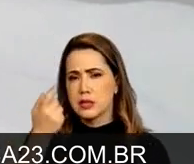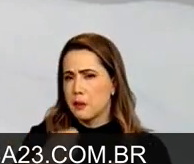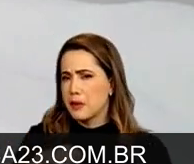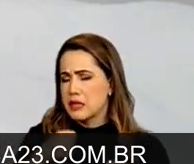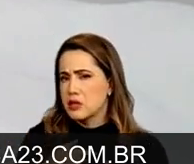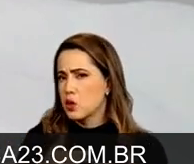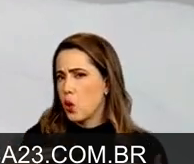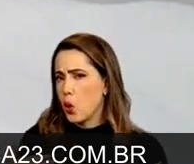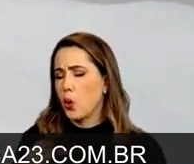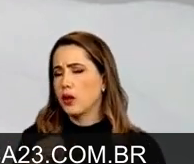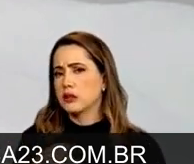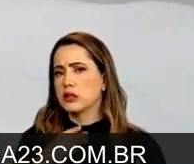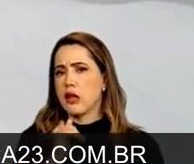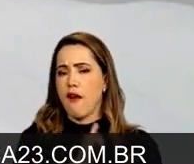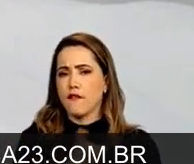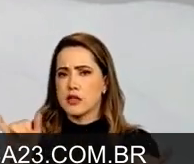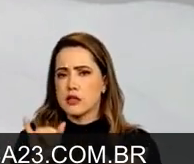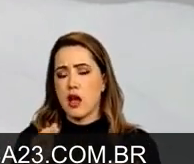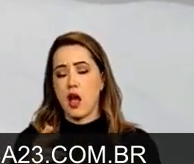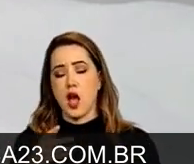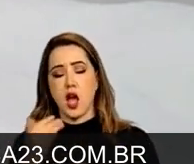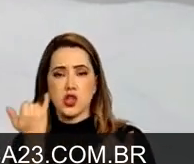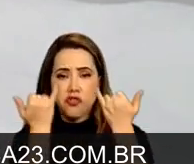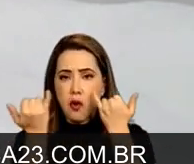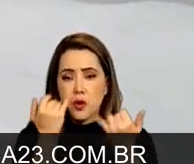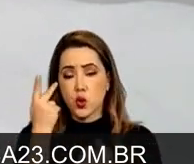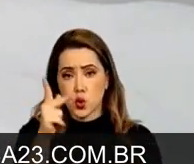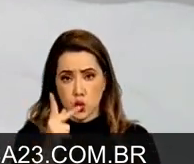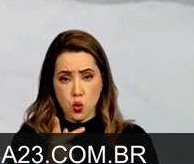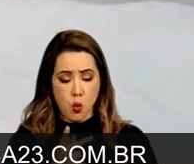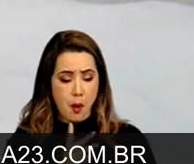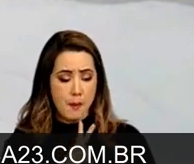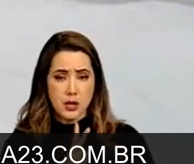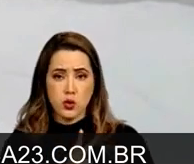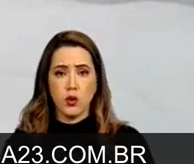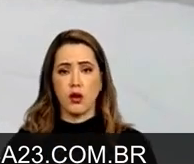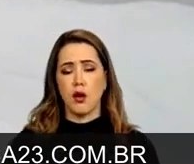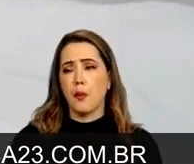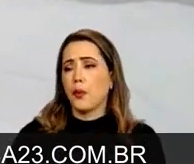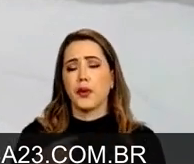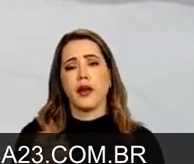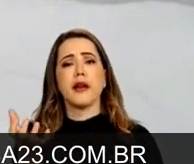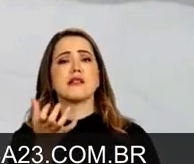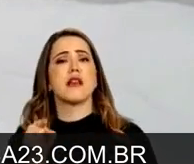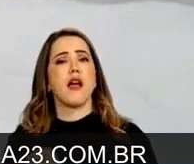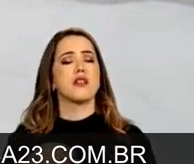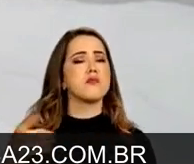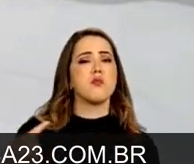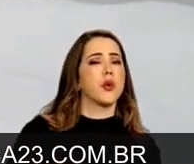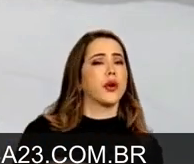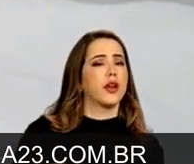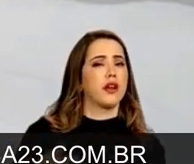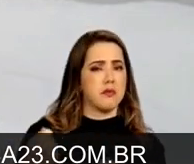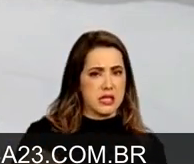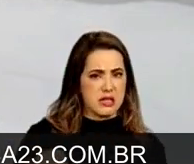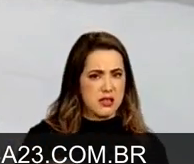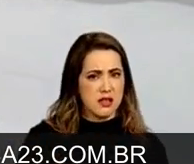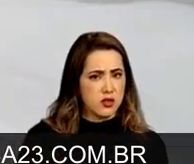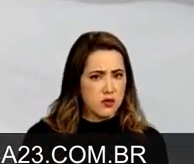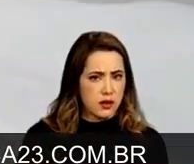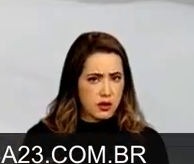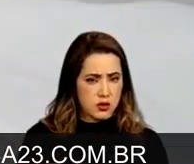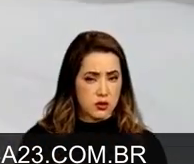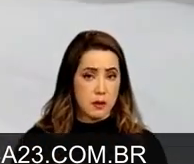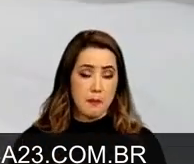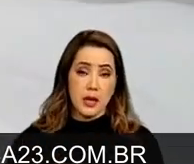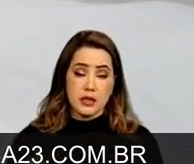dados excessivos. Então, ter essa percepção de por que estão pedindo meu dado? Para qual a finalidade realmente precisa disso tudo?